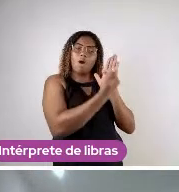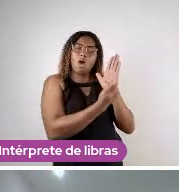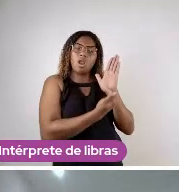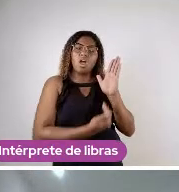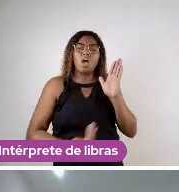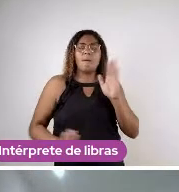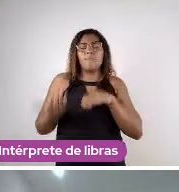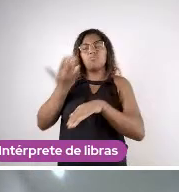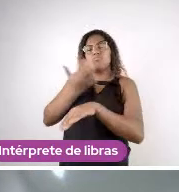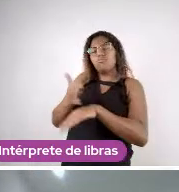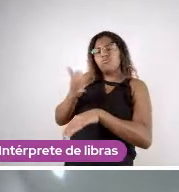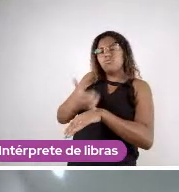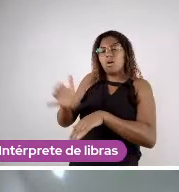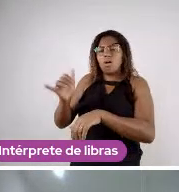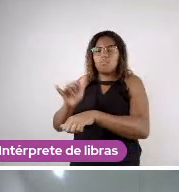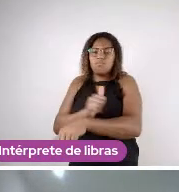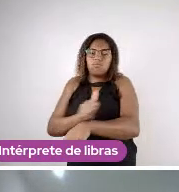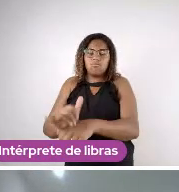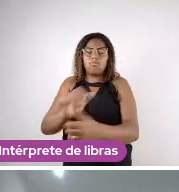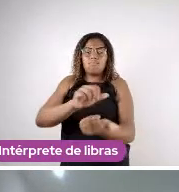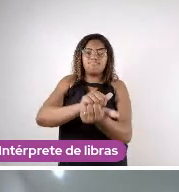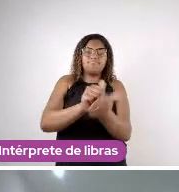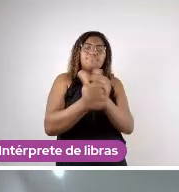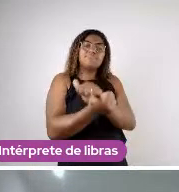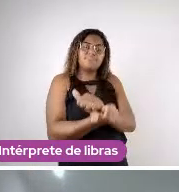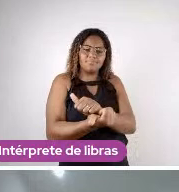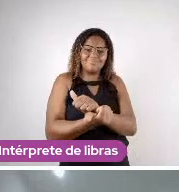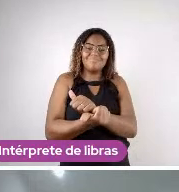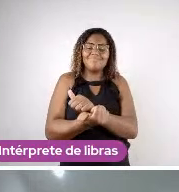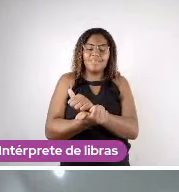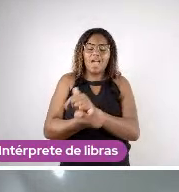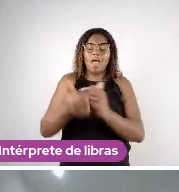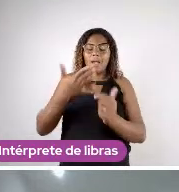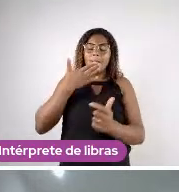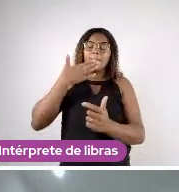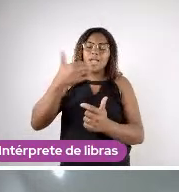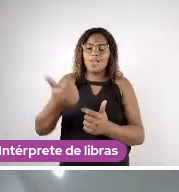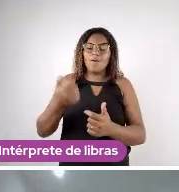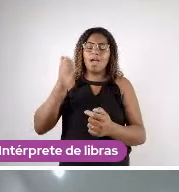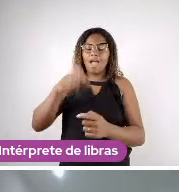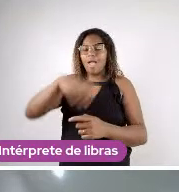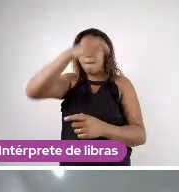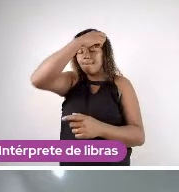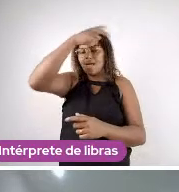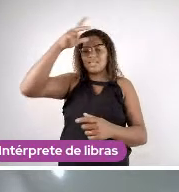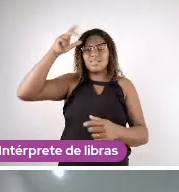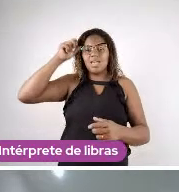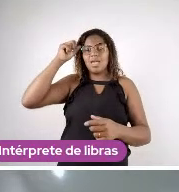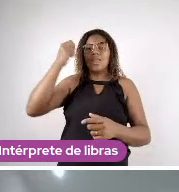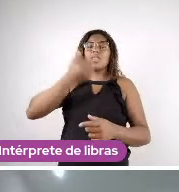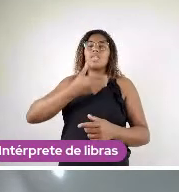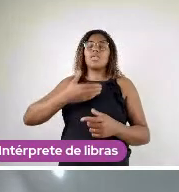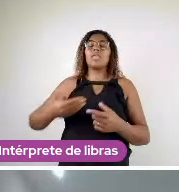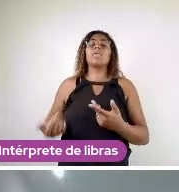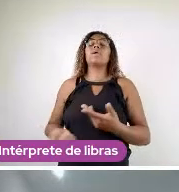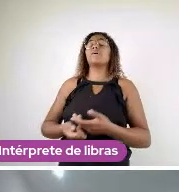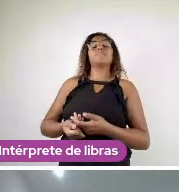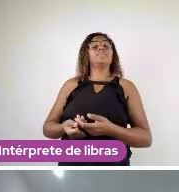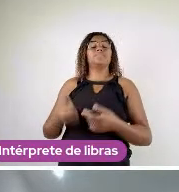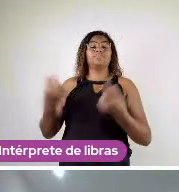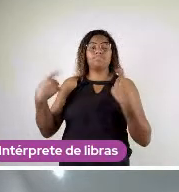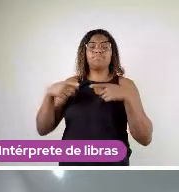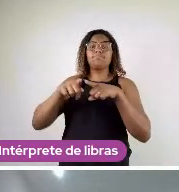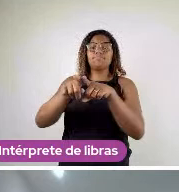práticas para o avistamento de cetáceos, então uma parceria da prefeitura com o ICMBio e